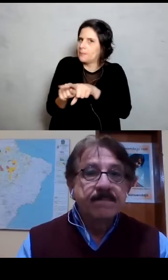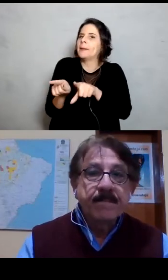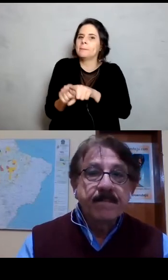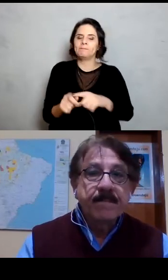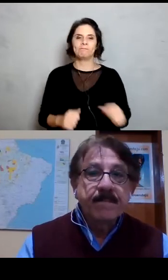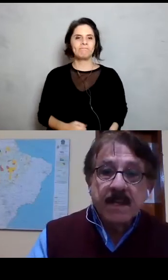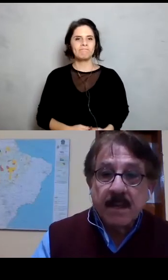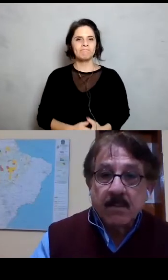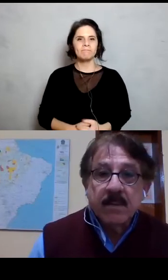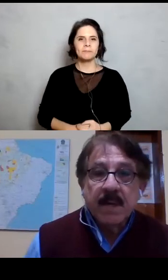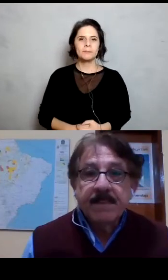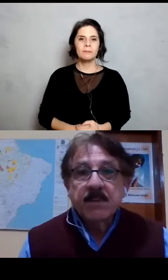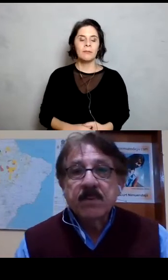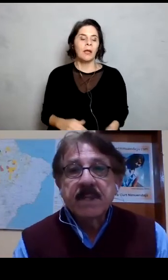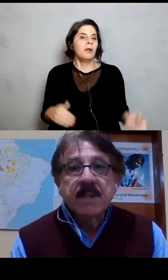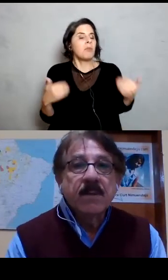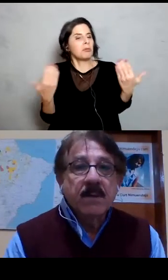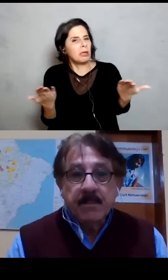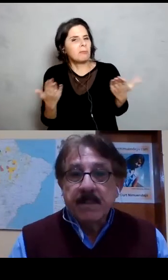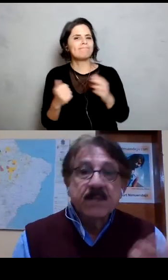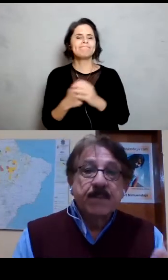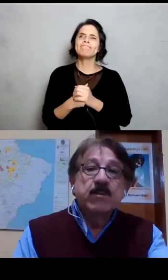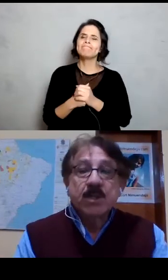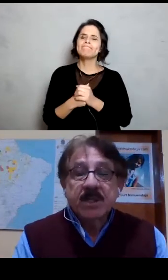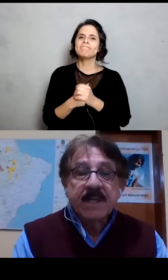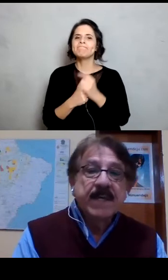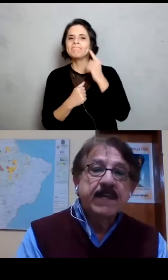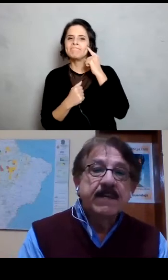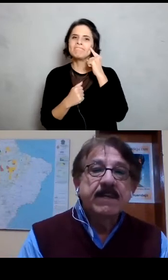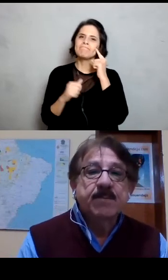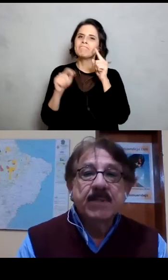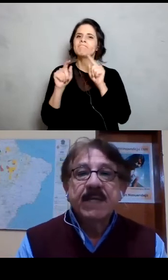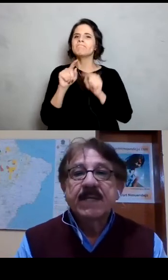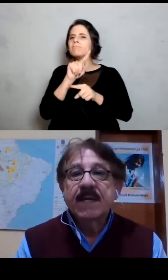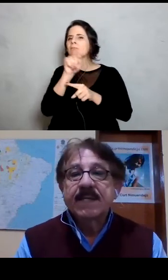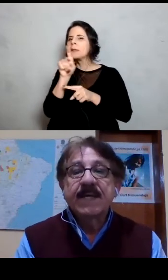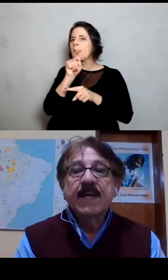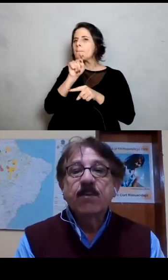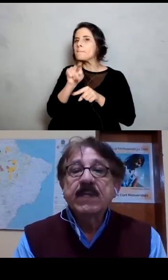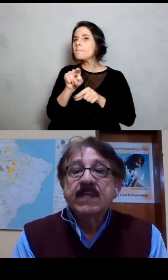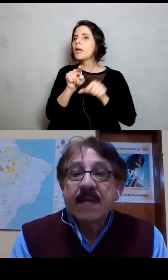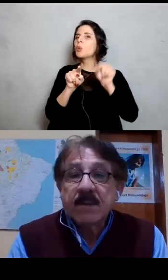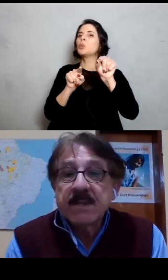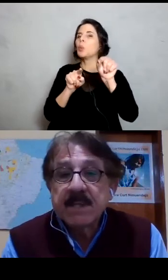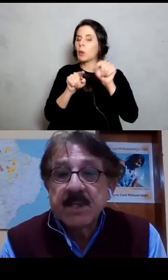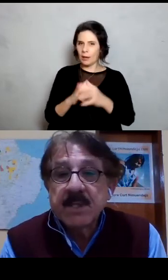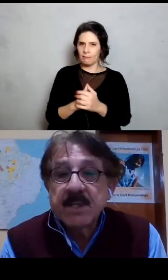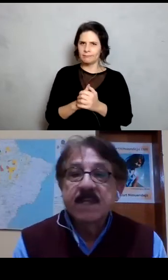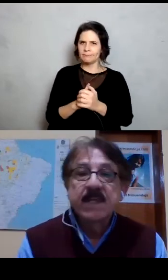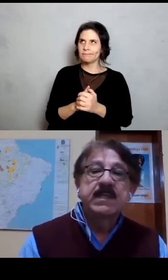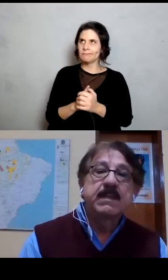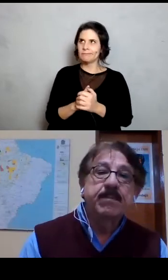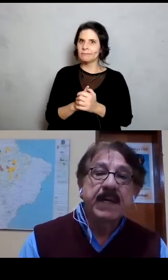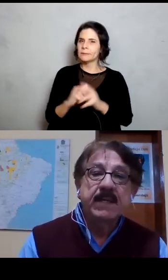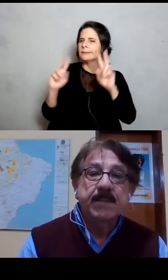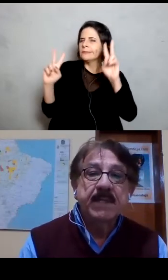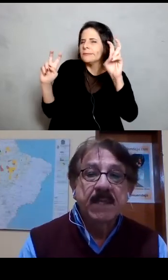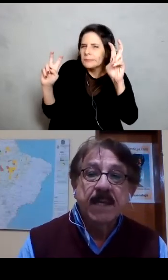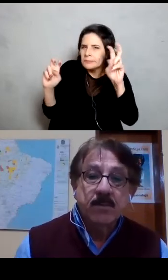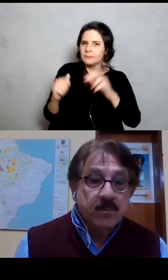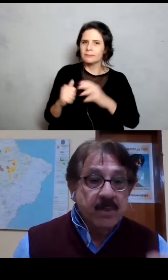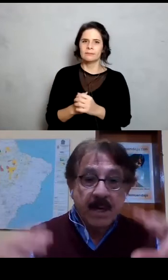Bom, então, uma das perguntas que a gente queria responder, tratar aqui, é quantas eram as línguas indígenas nesse